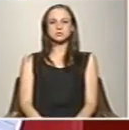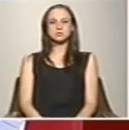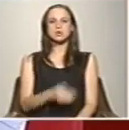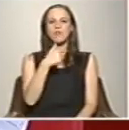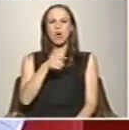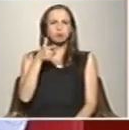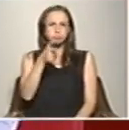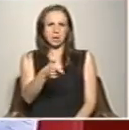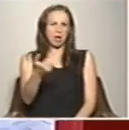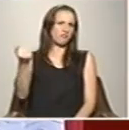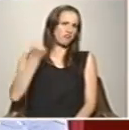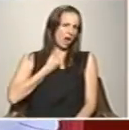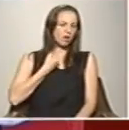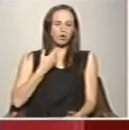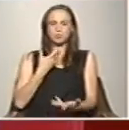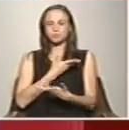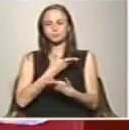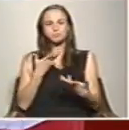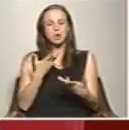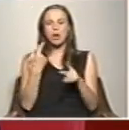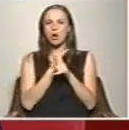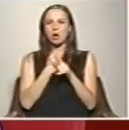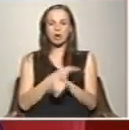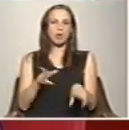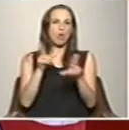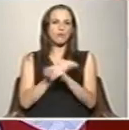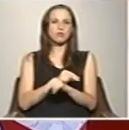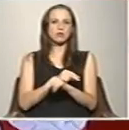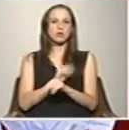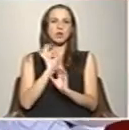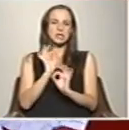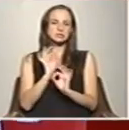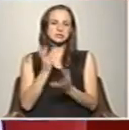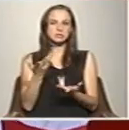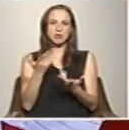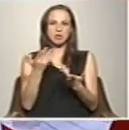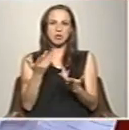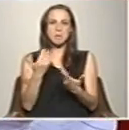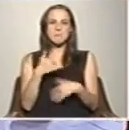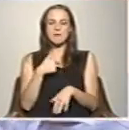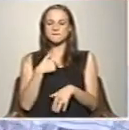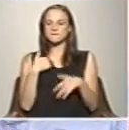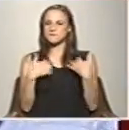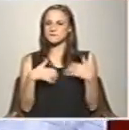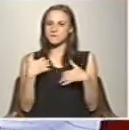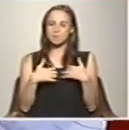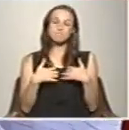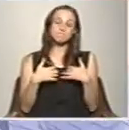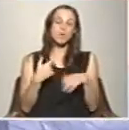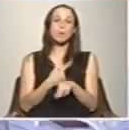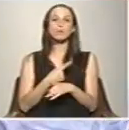ao tiro. Há novos indicadores, que são apenas, digamos, indicadores, mas receio bem que muitas vezes,